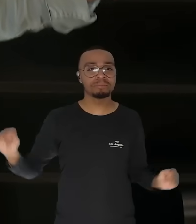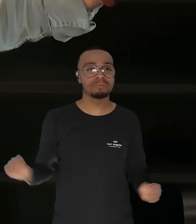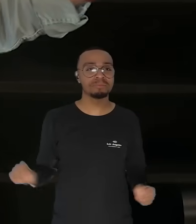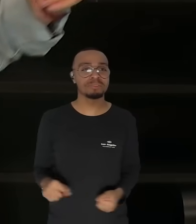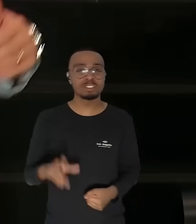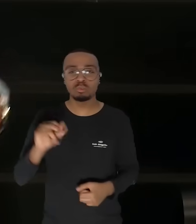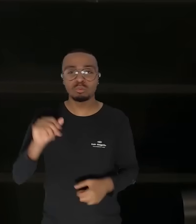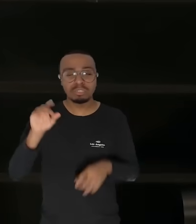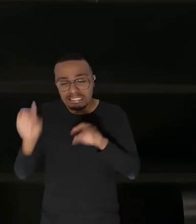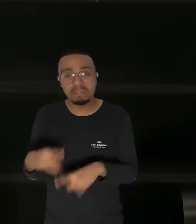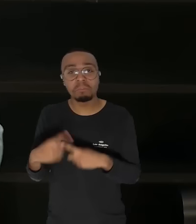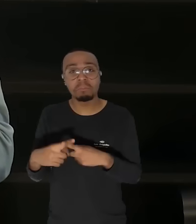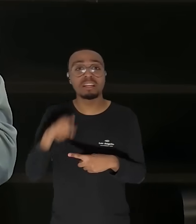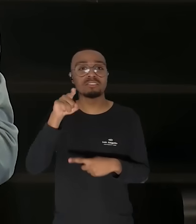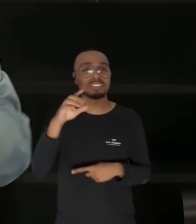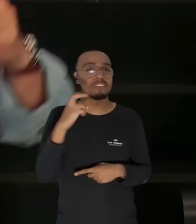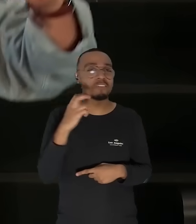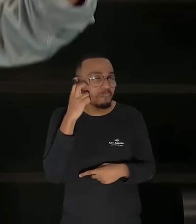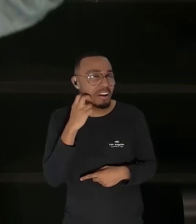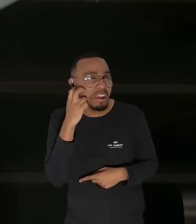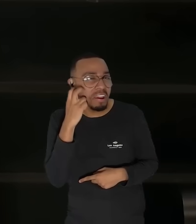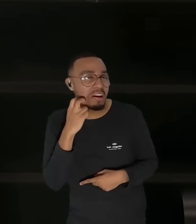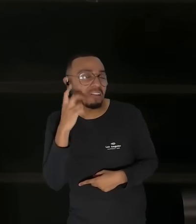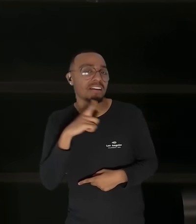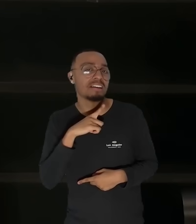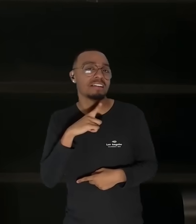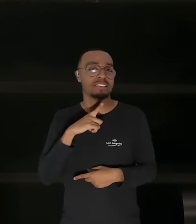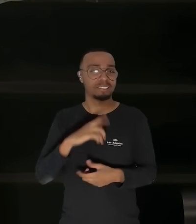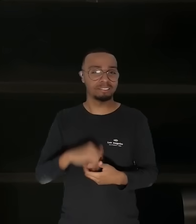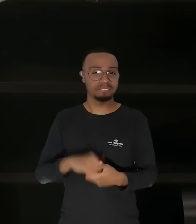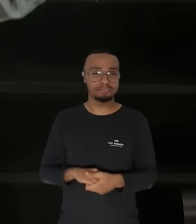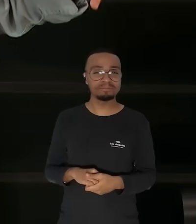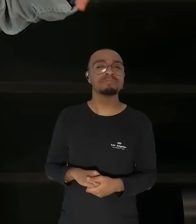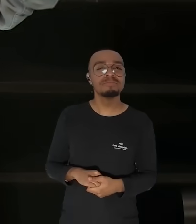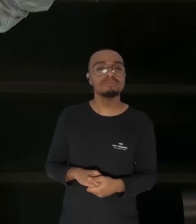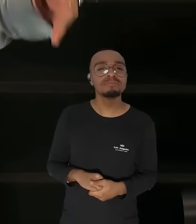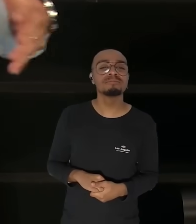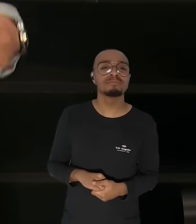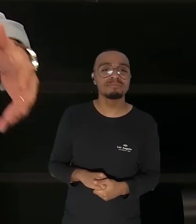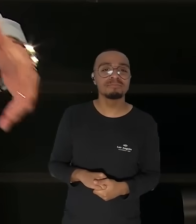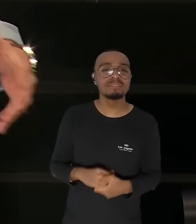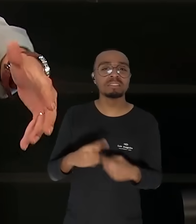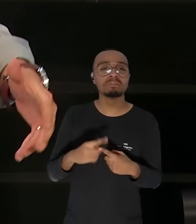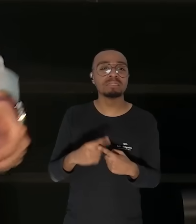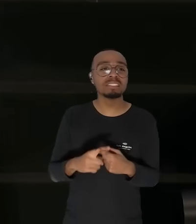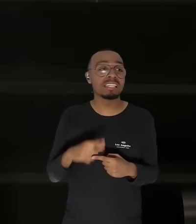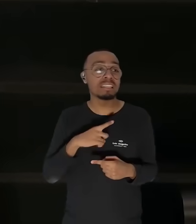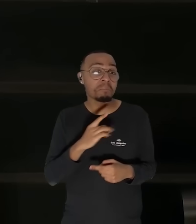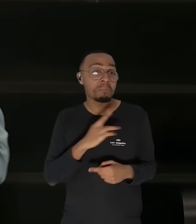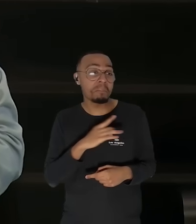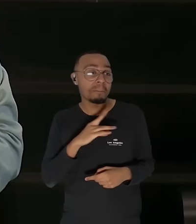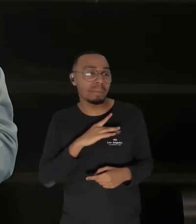porque está com vergonha. Só não joga tudo para o alto porque tem medo de magoar pessoas que ama.